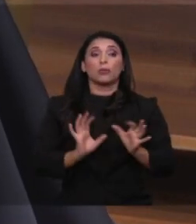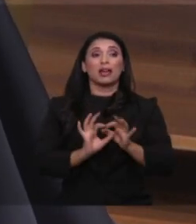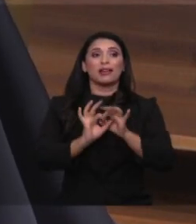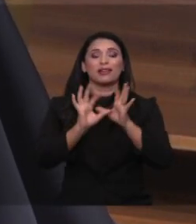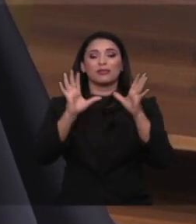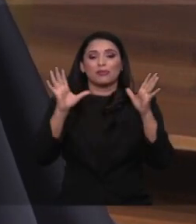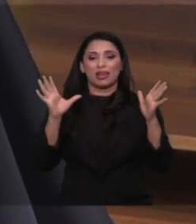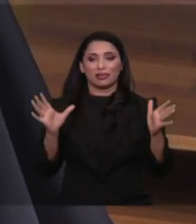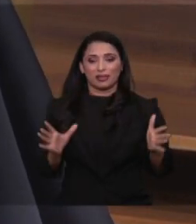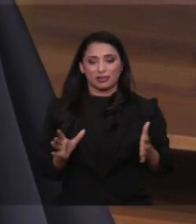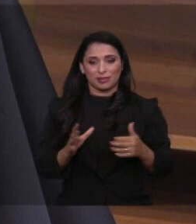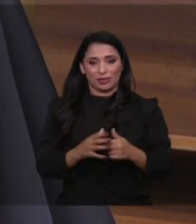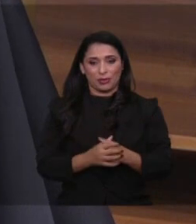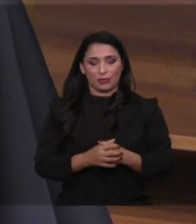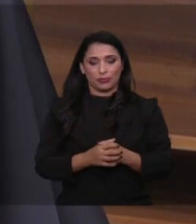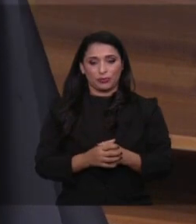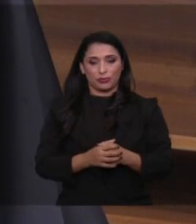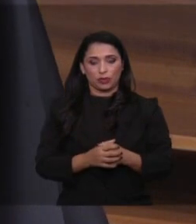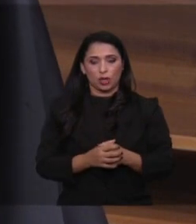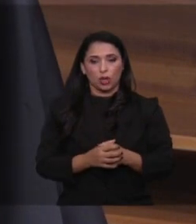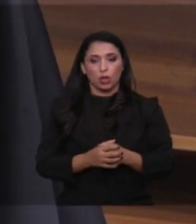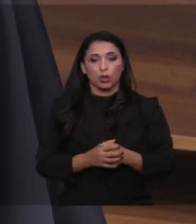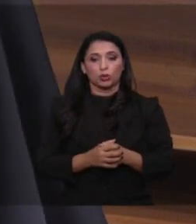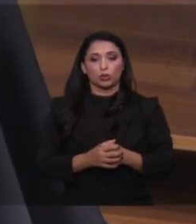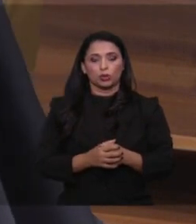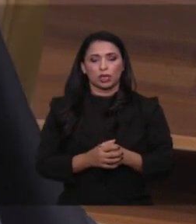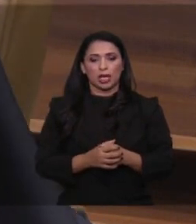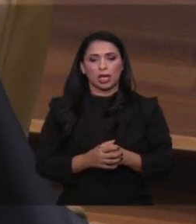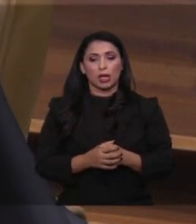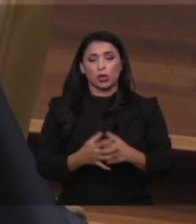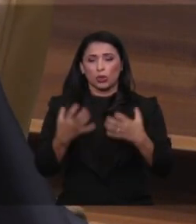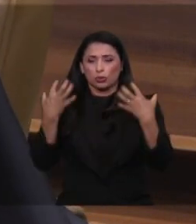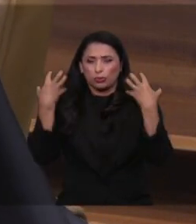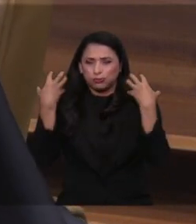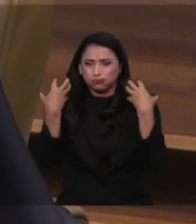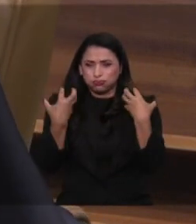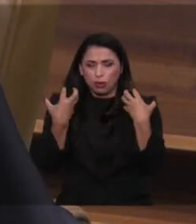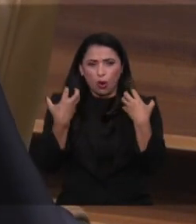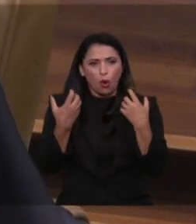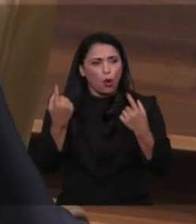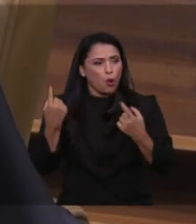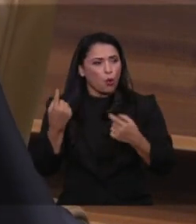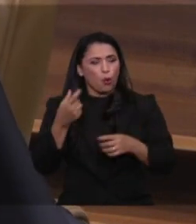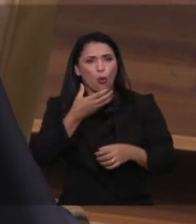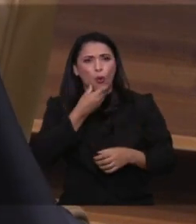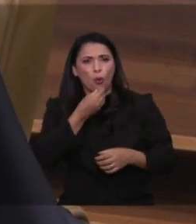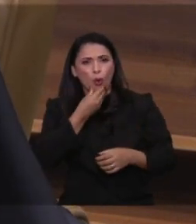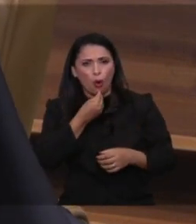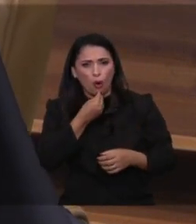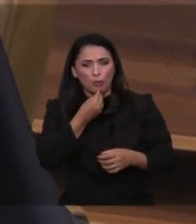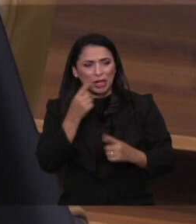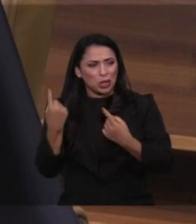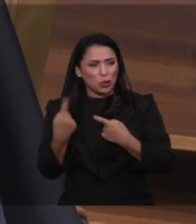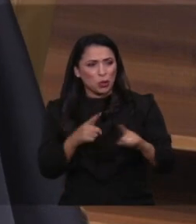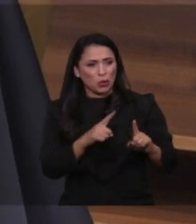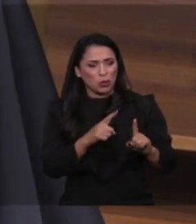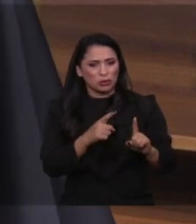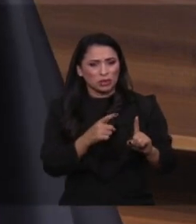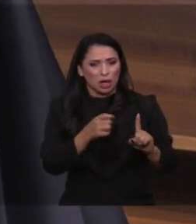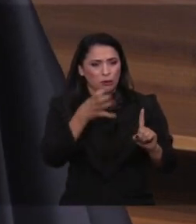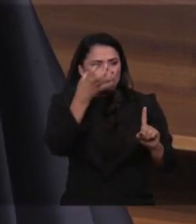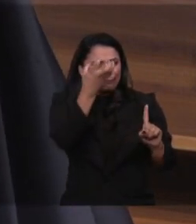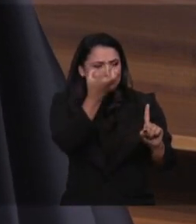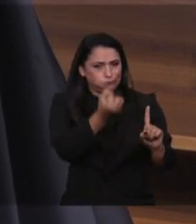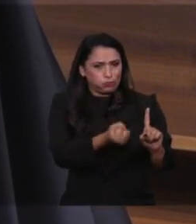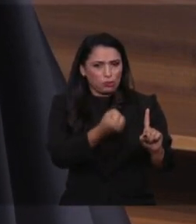libertação do jugo masculino sobre o seu corpo, sobre a sua vida. Quando